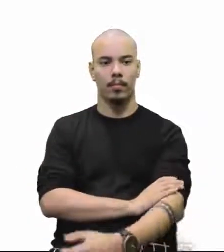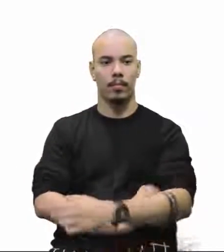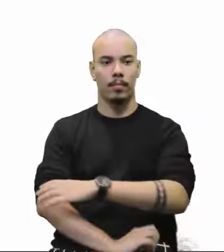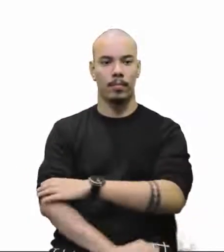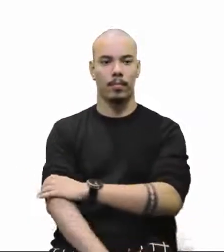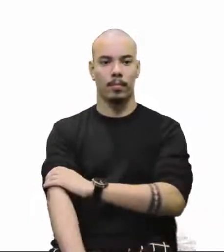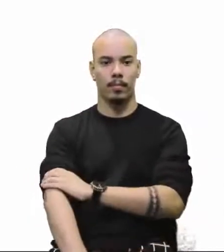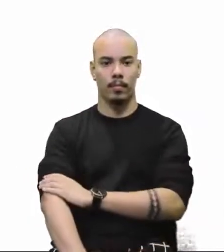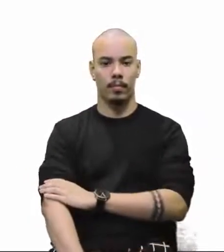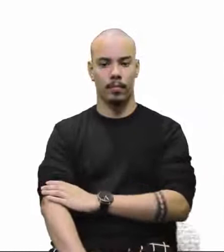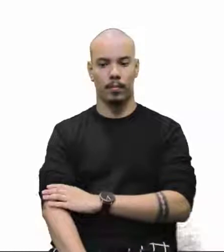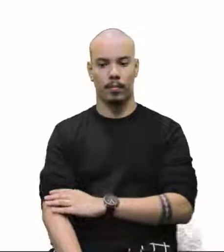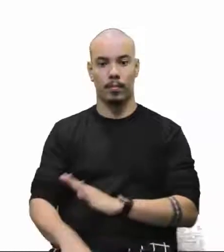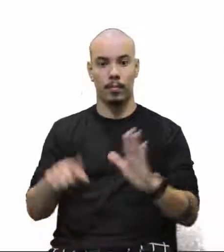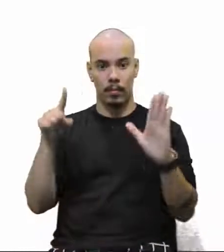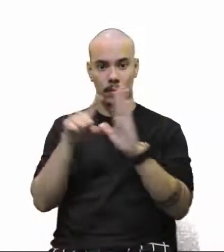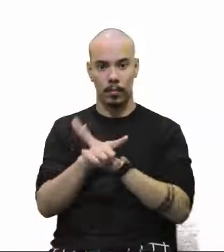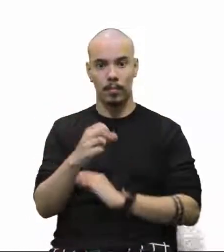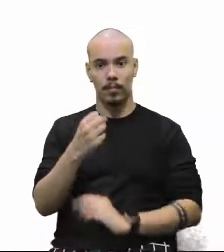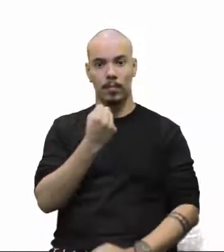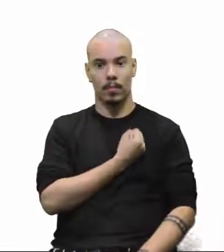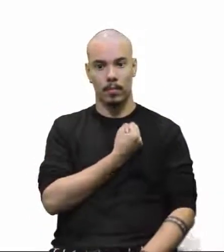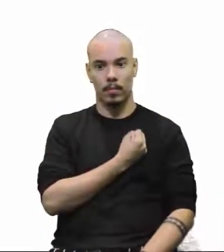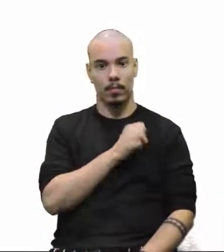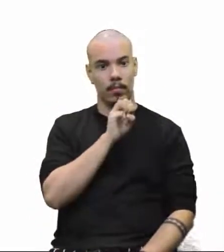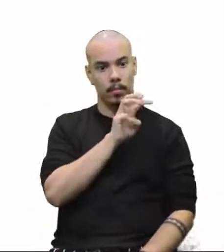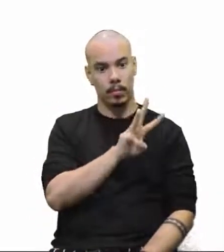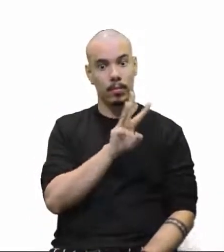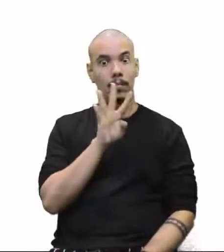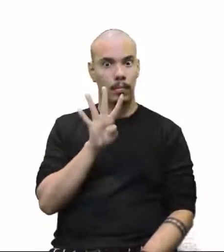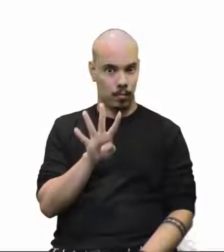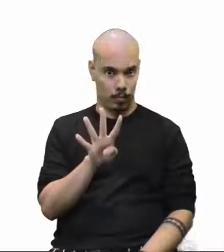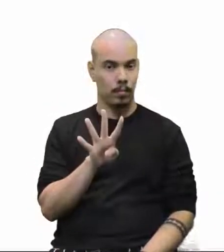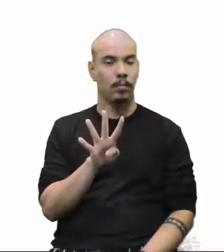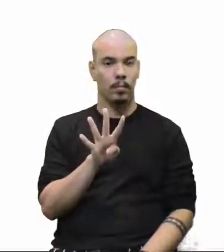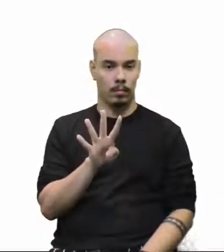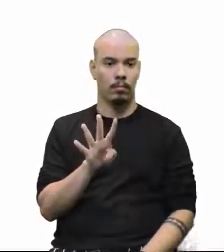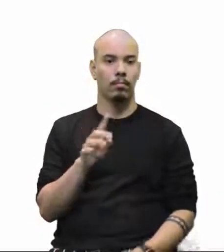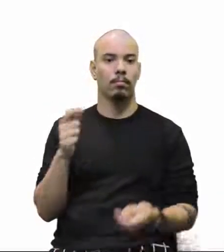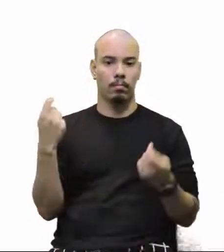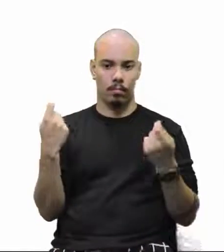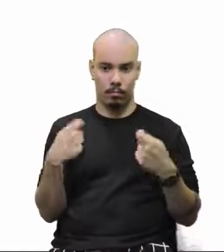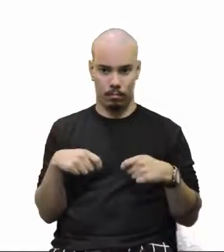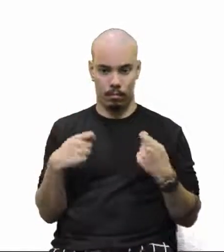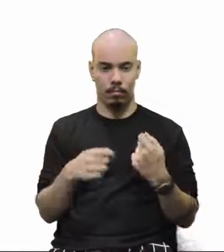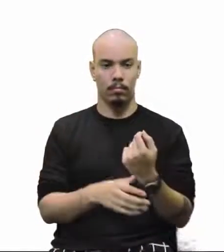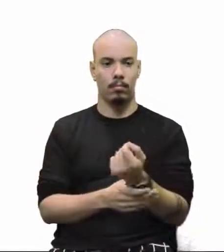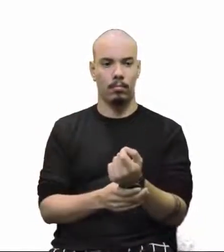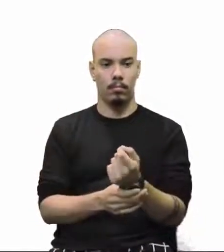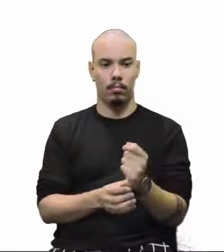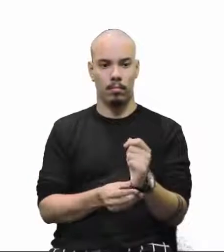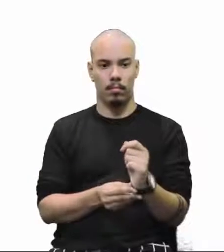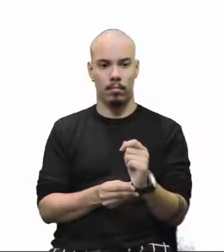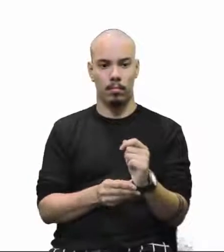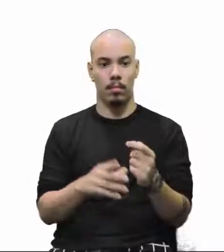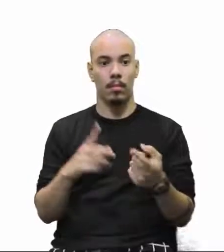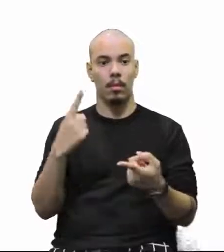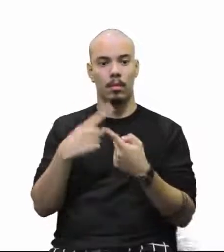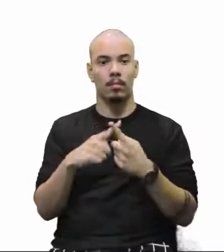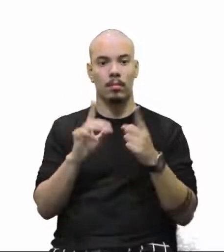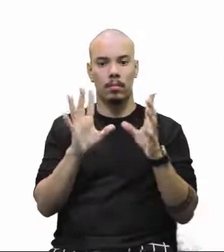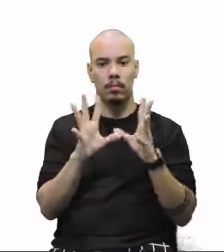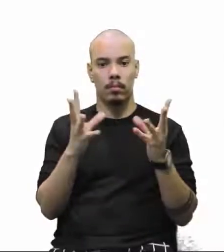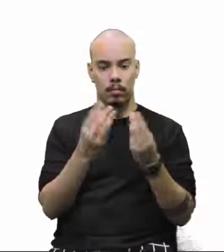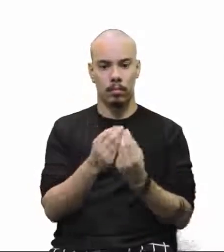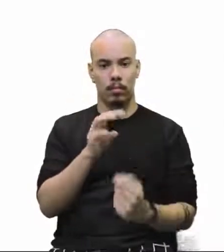enunciado a seguir refere às questões 3 e 4. Enem tem isso também. Ele precisa de 2, 3 de uma só. Uma partícula com carga de